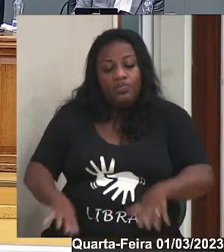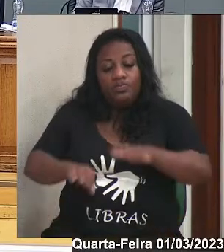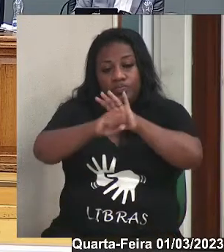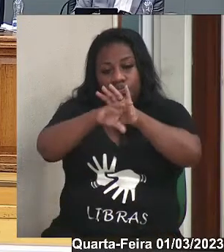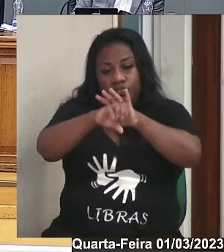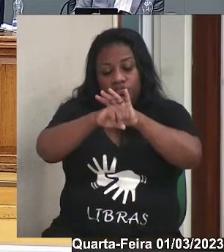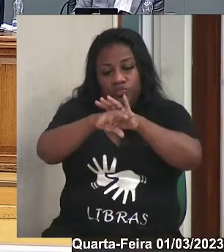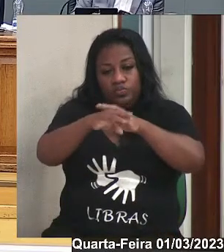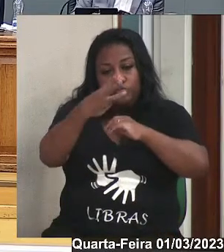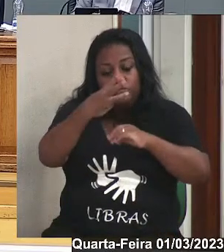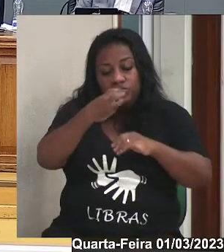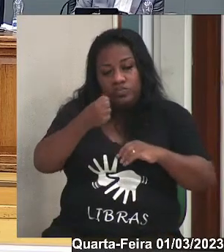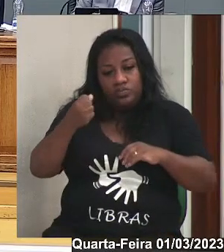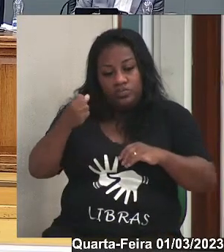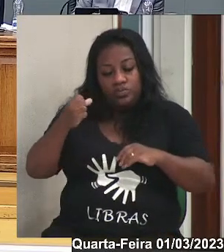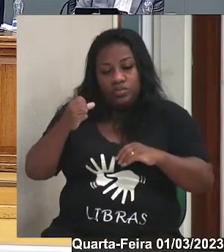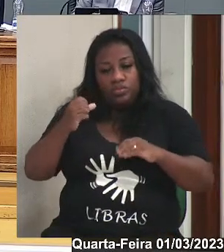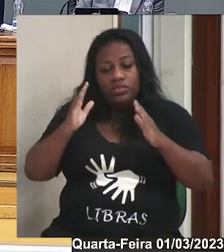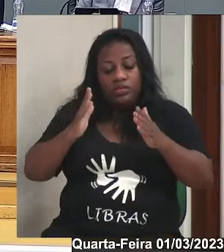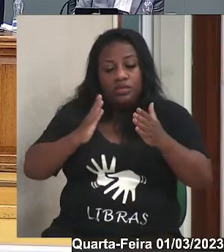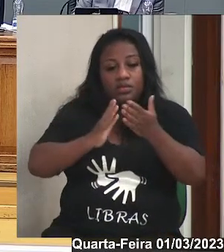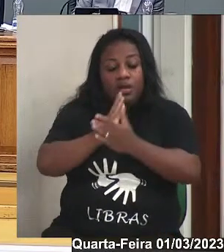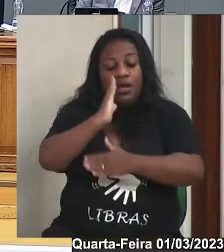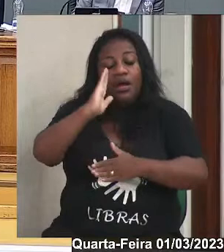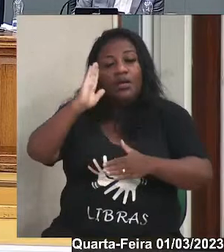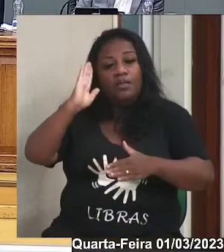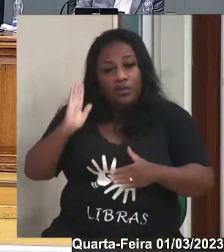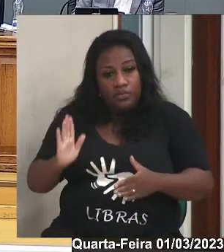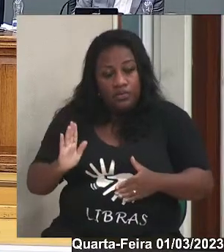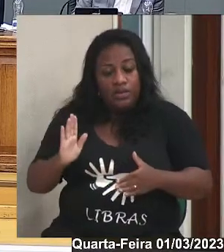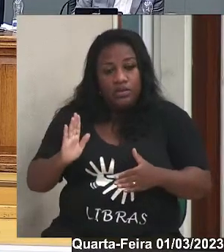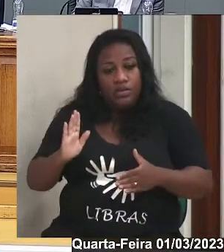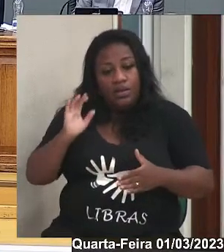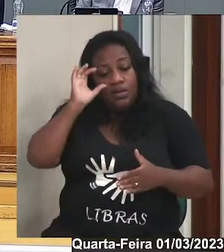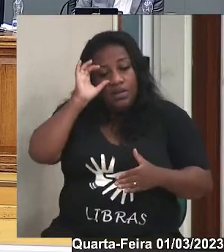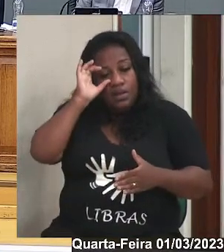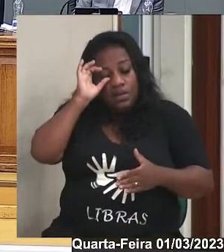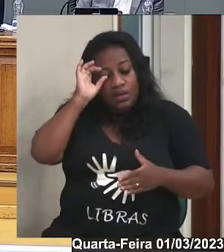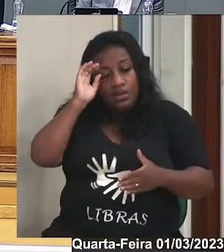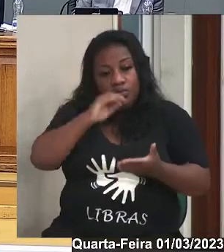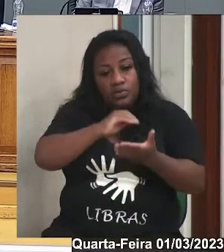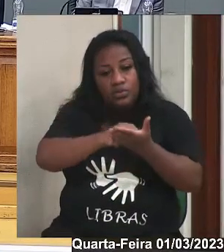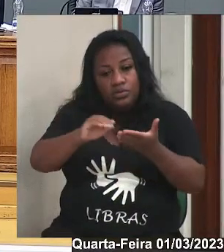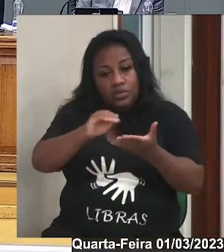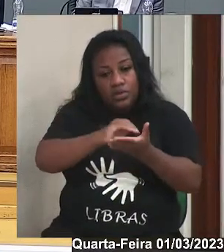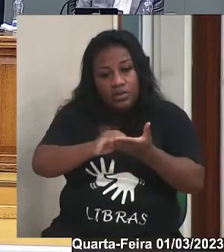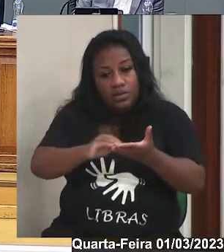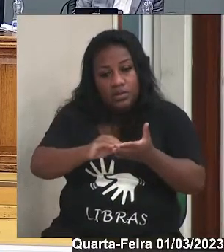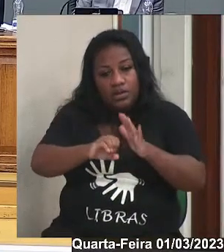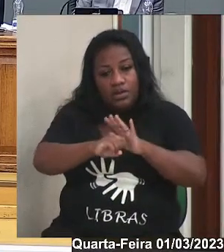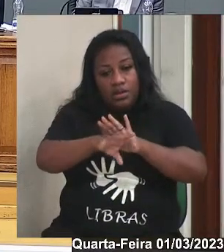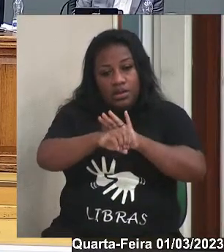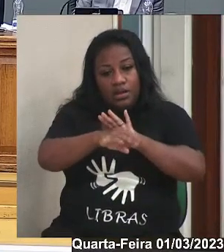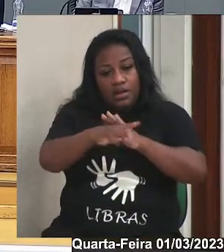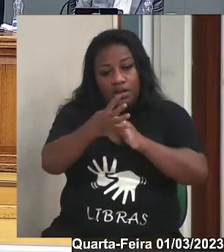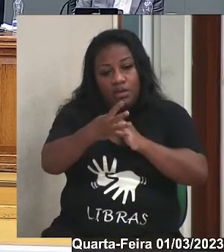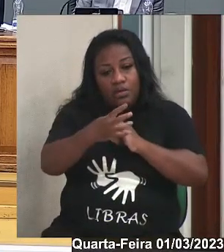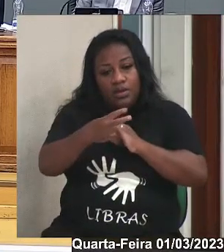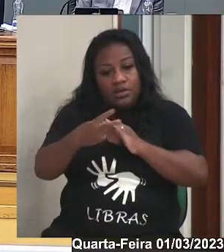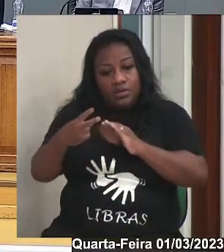A indicação número 36/2023 está aprovada. Solicito então ao senhor secretário que faça a leitura da indicação